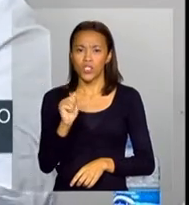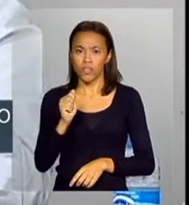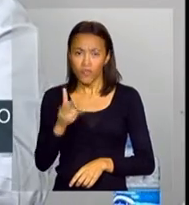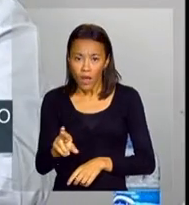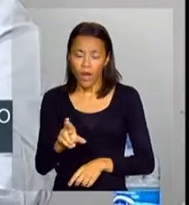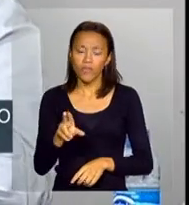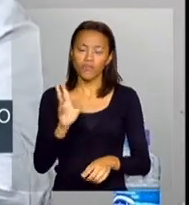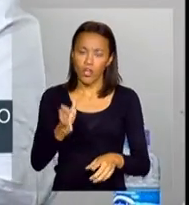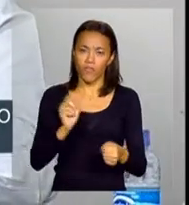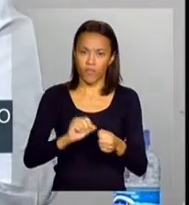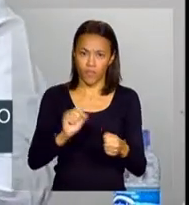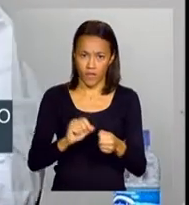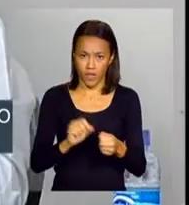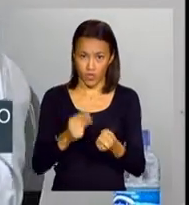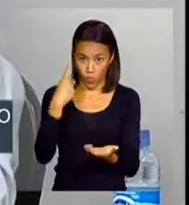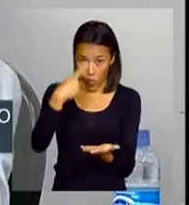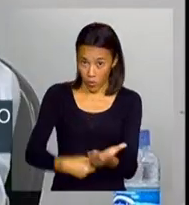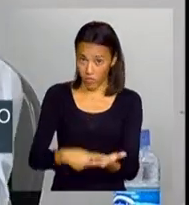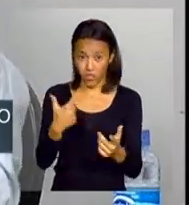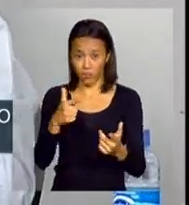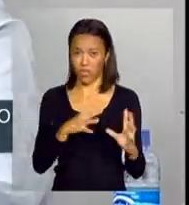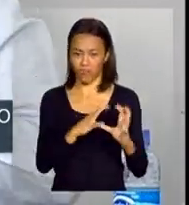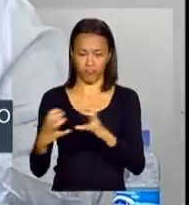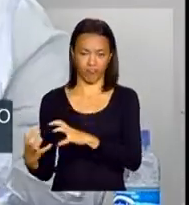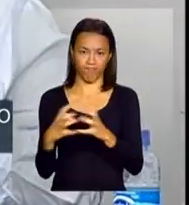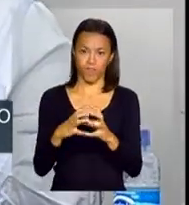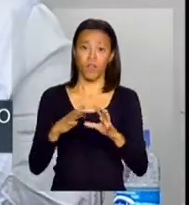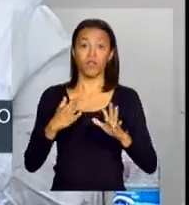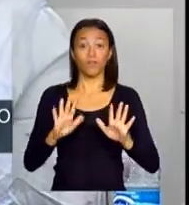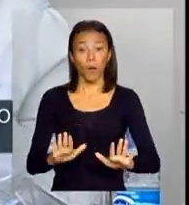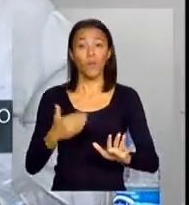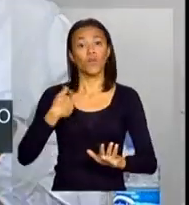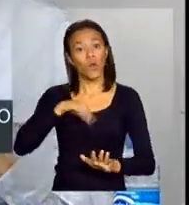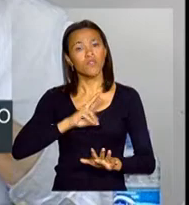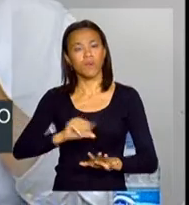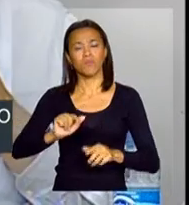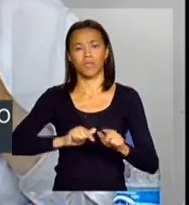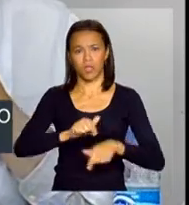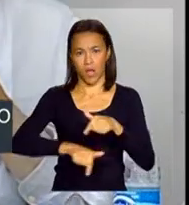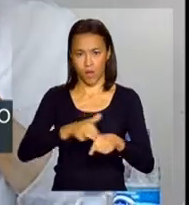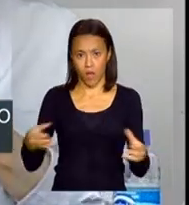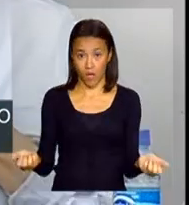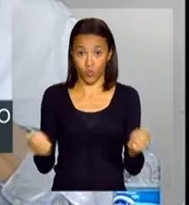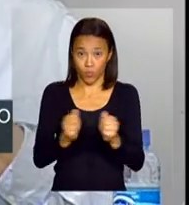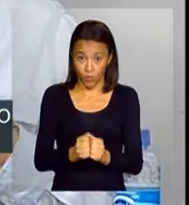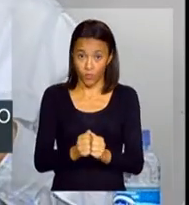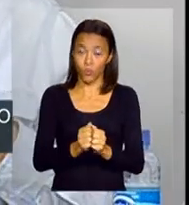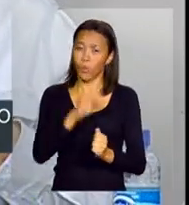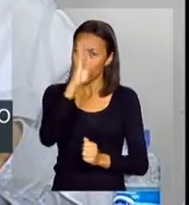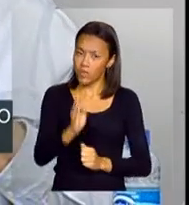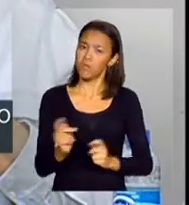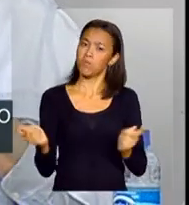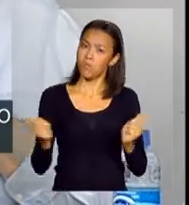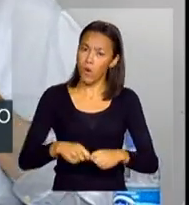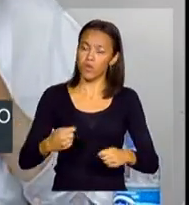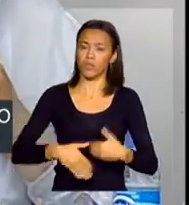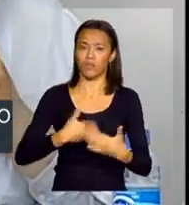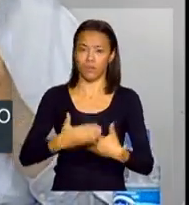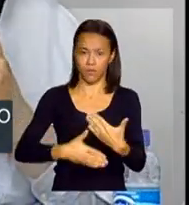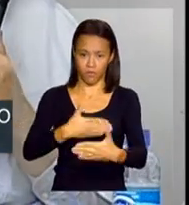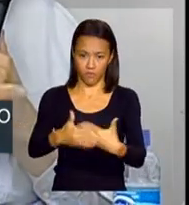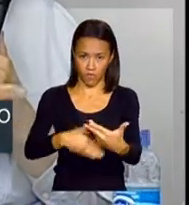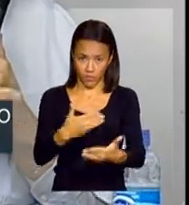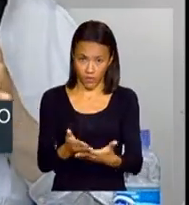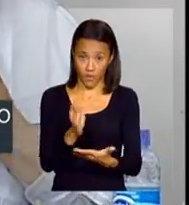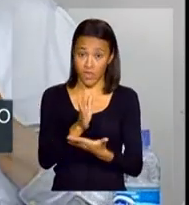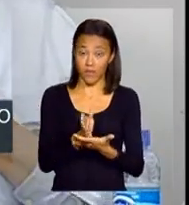celebrou um acordo dizendo que não existe conflito. Então, vamos trabalhar juntos, porque o Brasil tanto pode e deve desenvolver acesso a recursos genéticos na